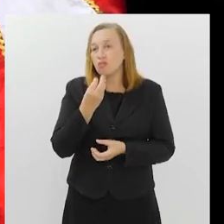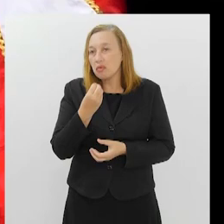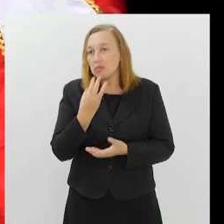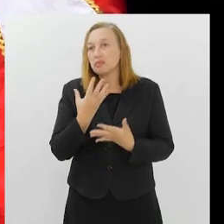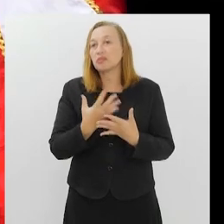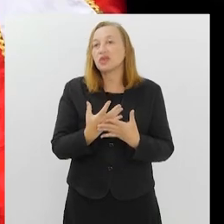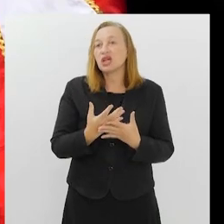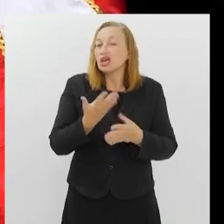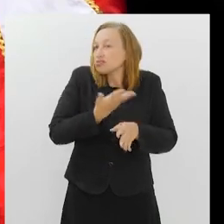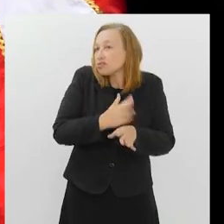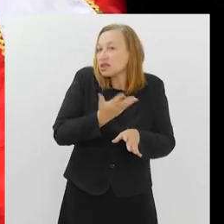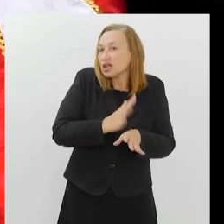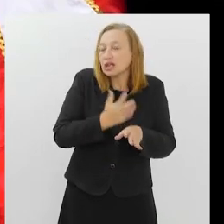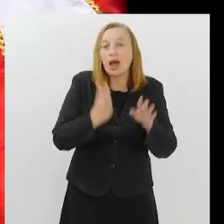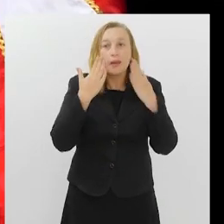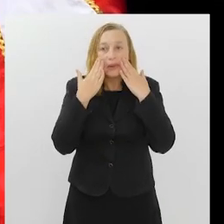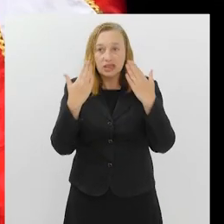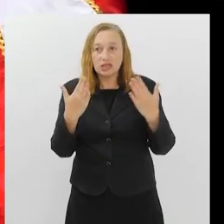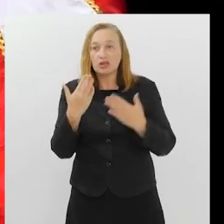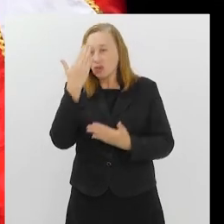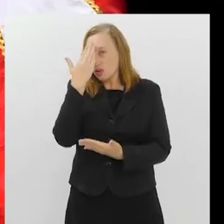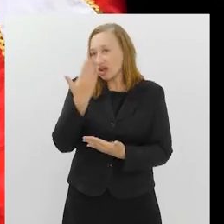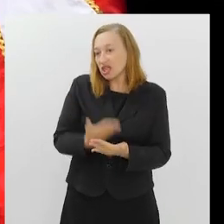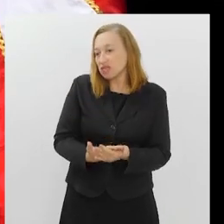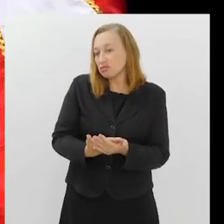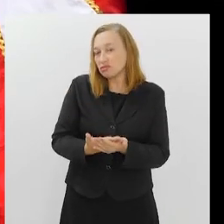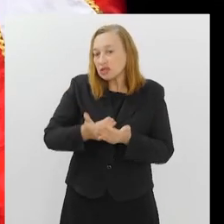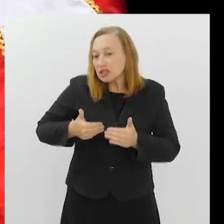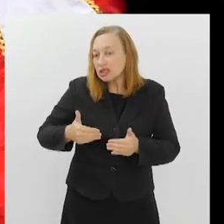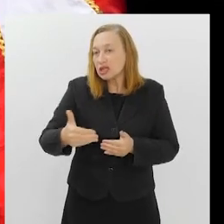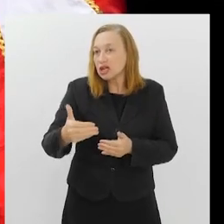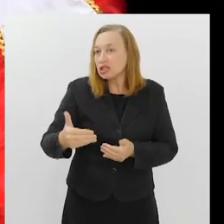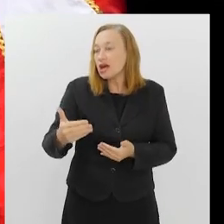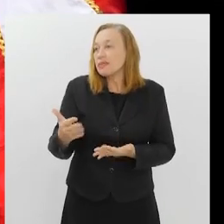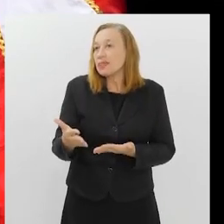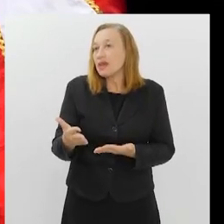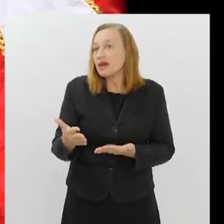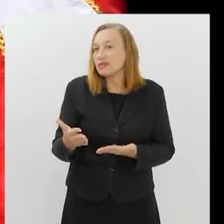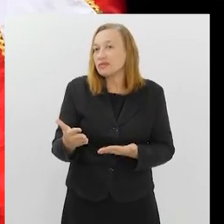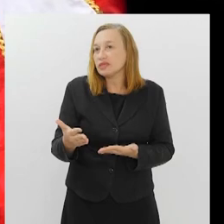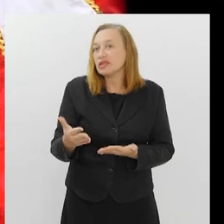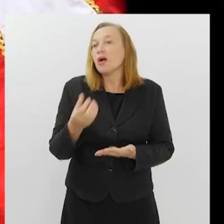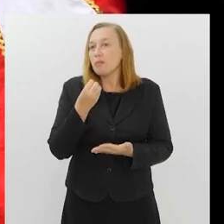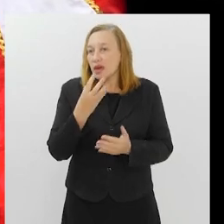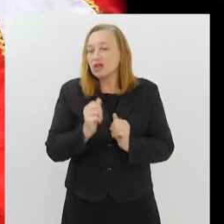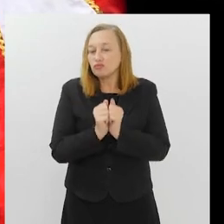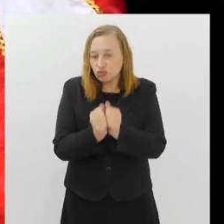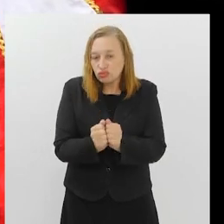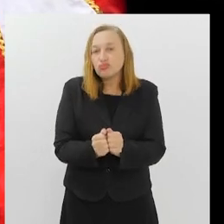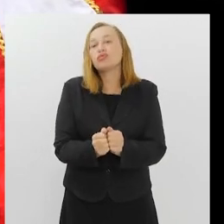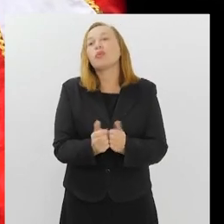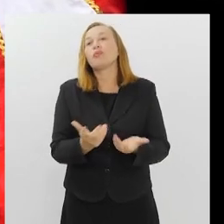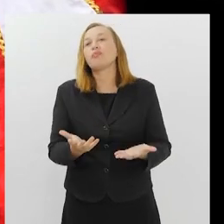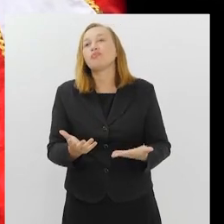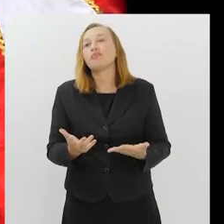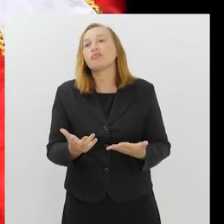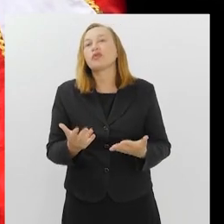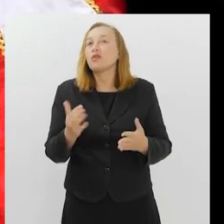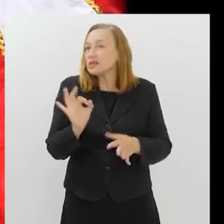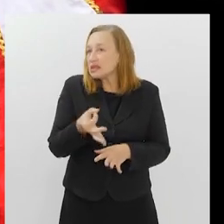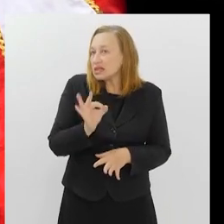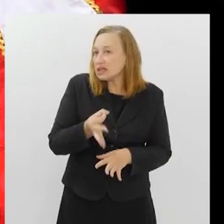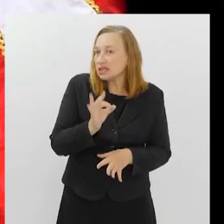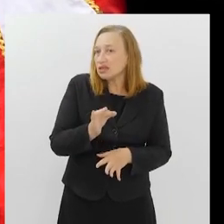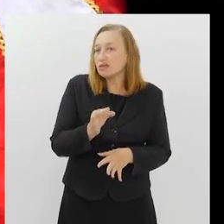É, todos os nossos ensaios, até minha apresentação, e acredito que de agora em diante a gente vai se dar muito bem. A gente já se dá muito